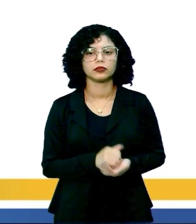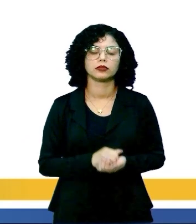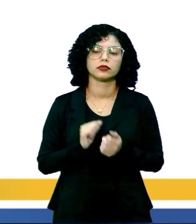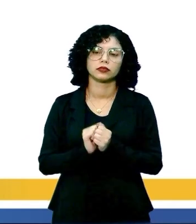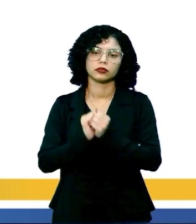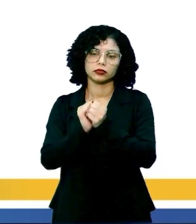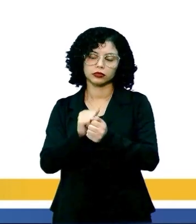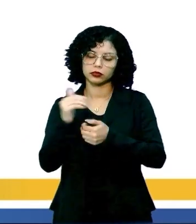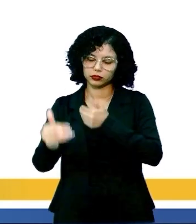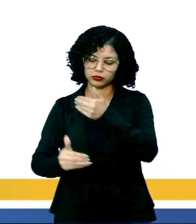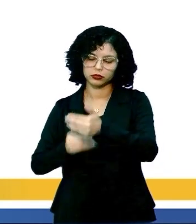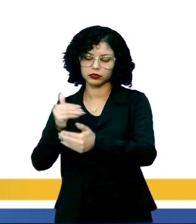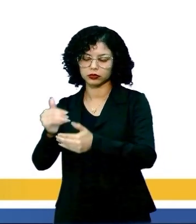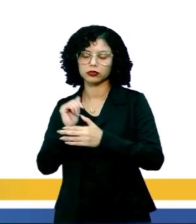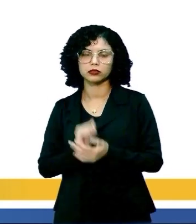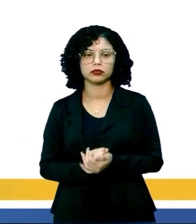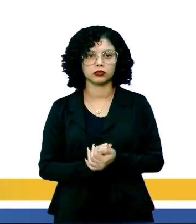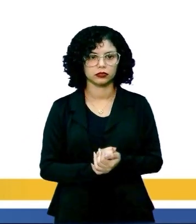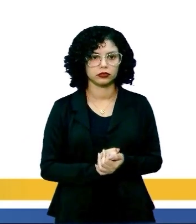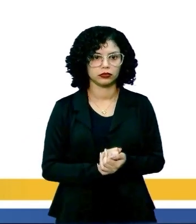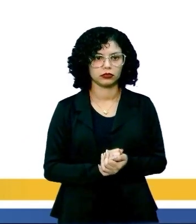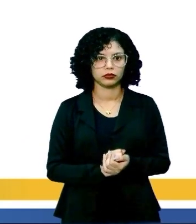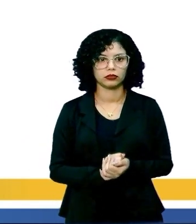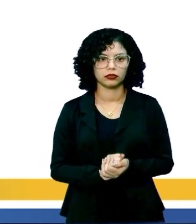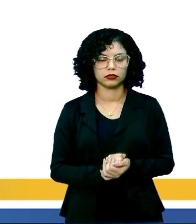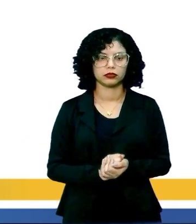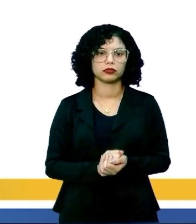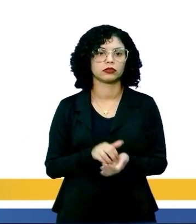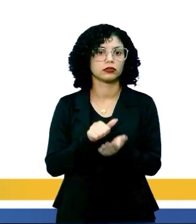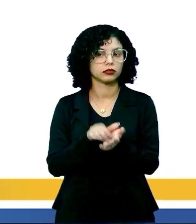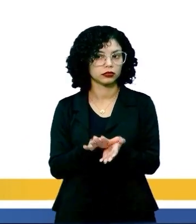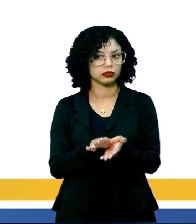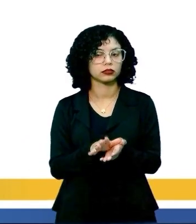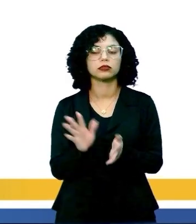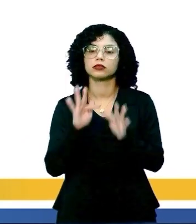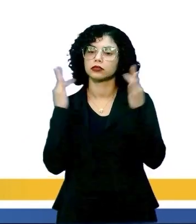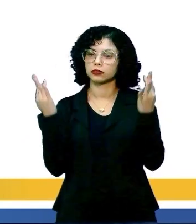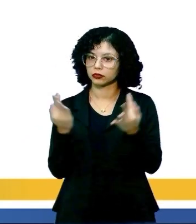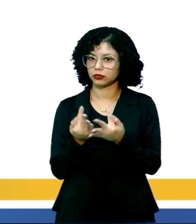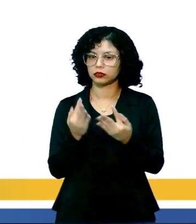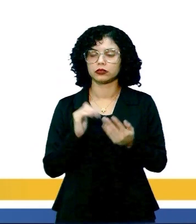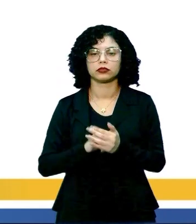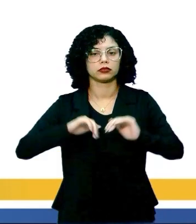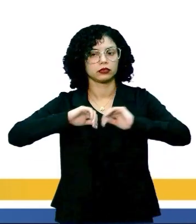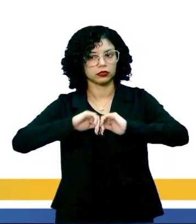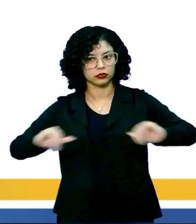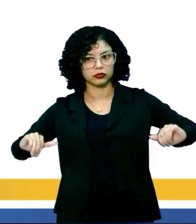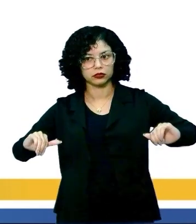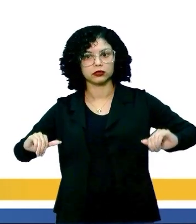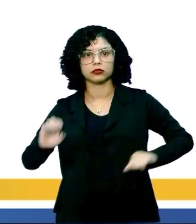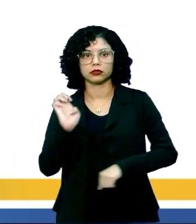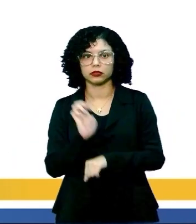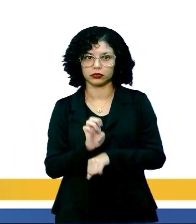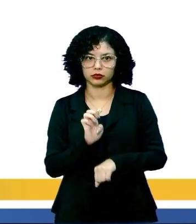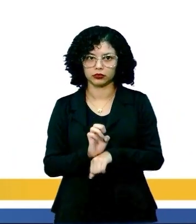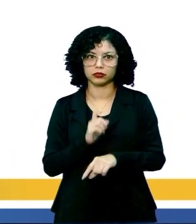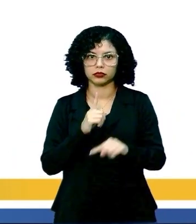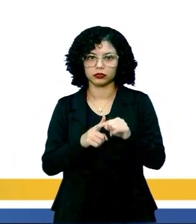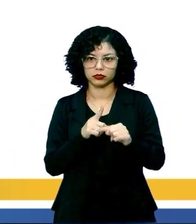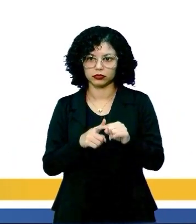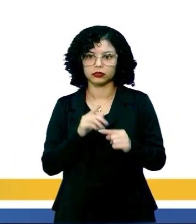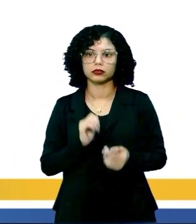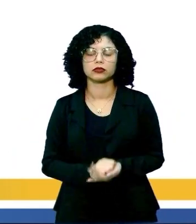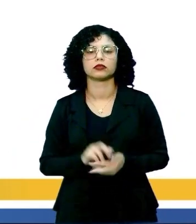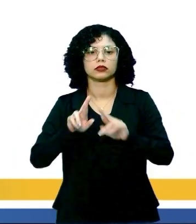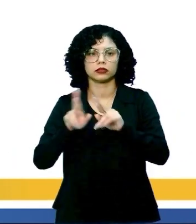participou, né, do processo de transição, a expulsão da família real, a separação da igreja do Estado e o fechamento do Congresso